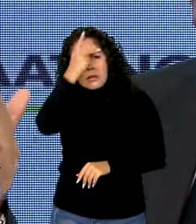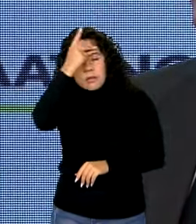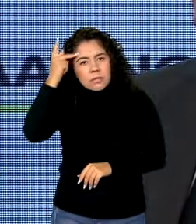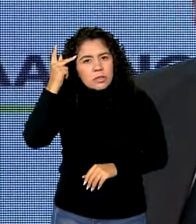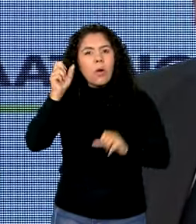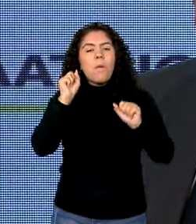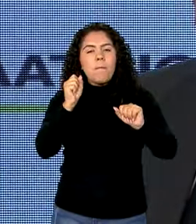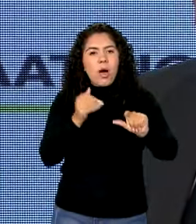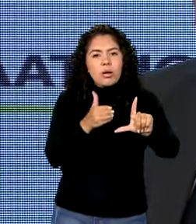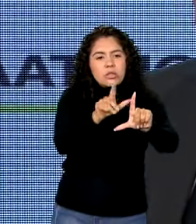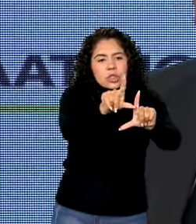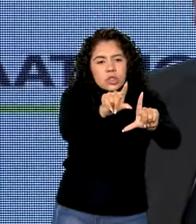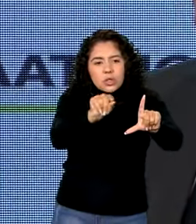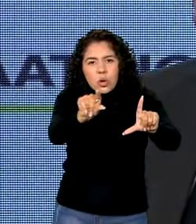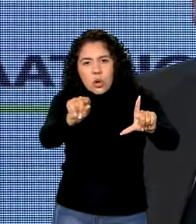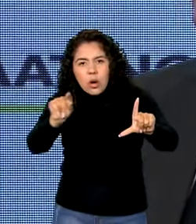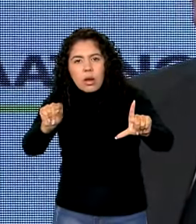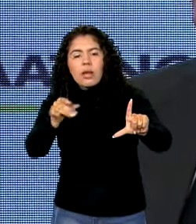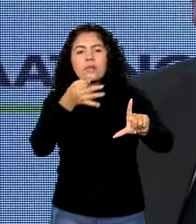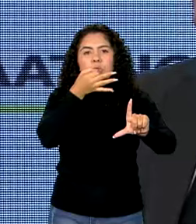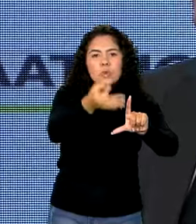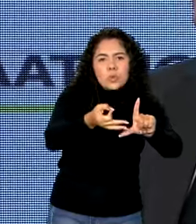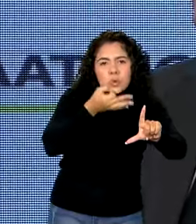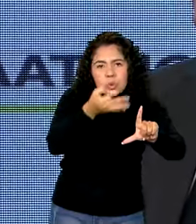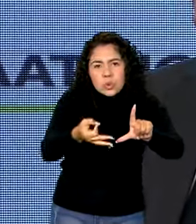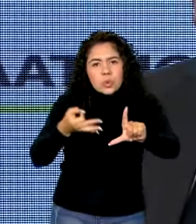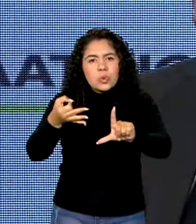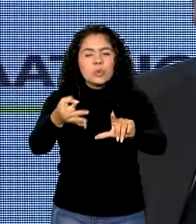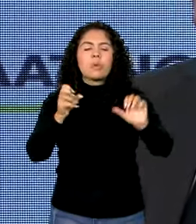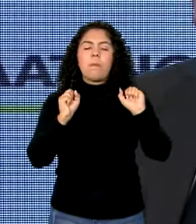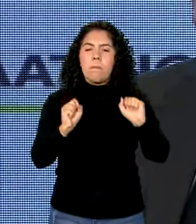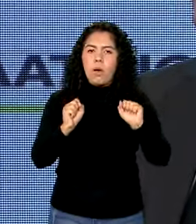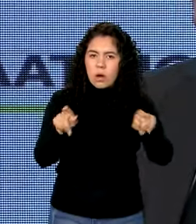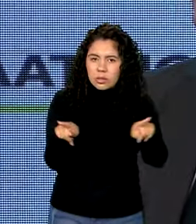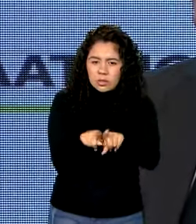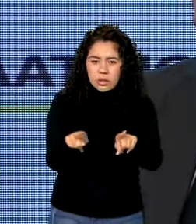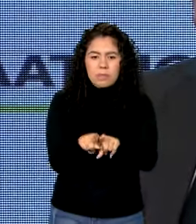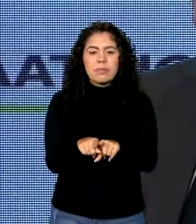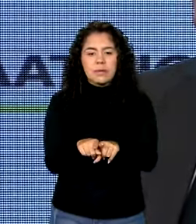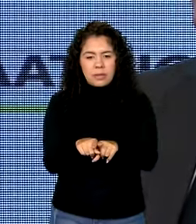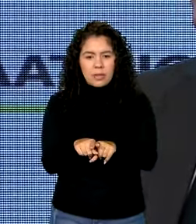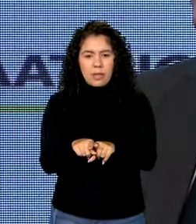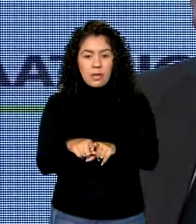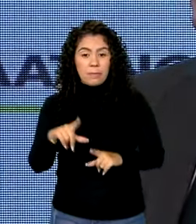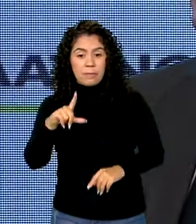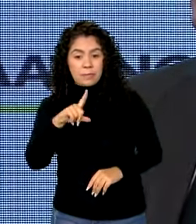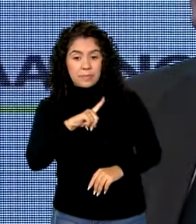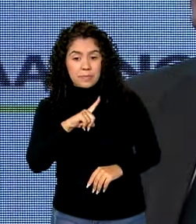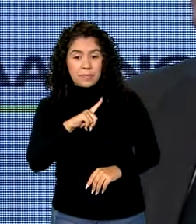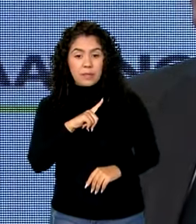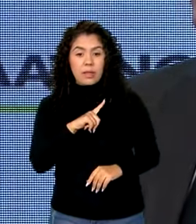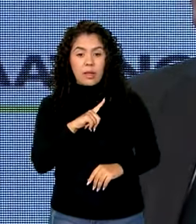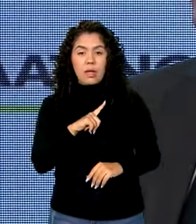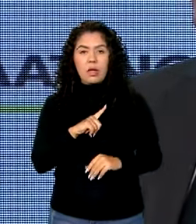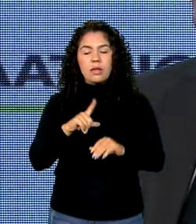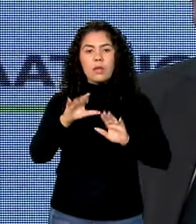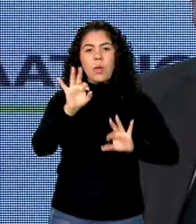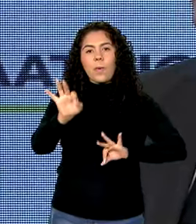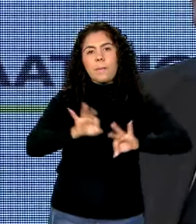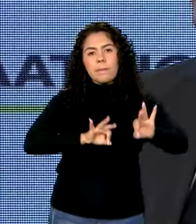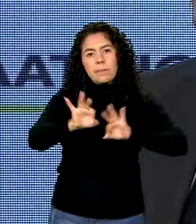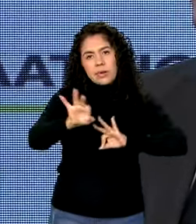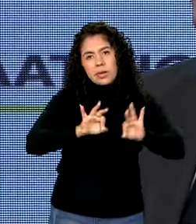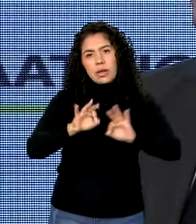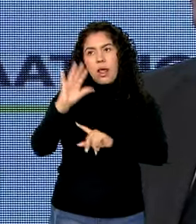pode propor três propostas novas e pode hierarquizar 10 propostas da que está proposto no Plano Clima, produzido